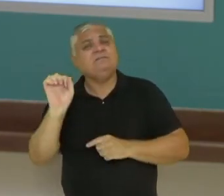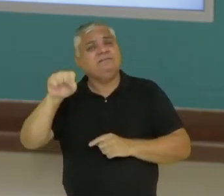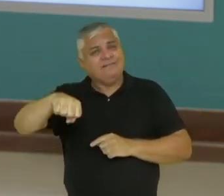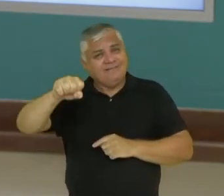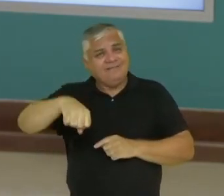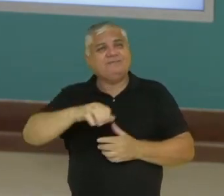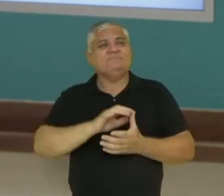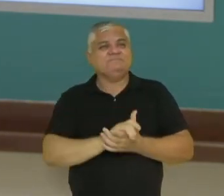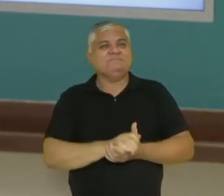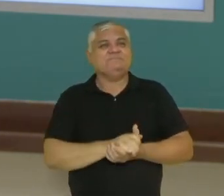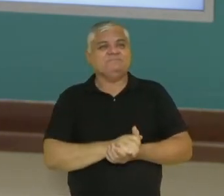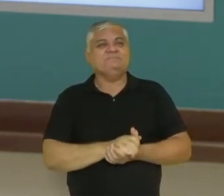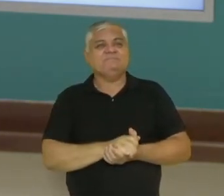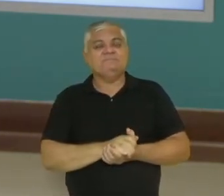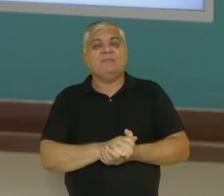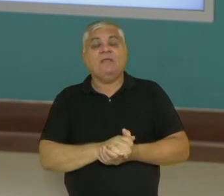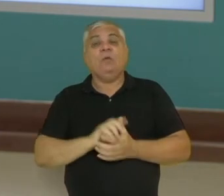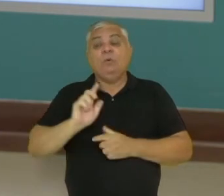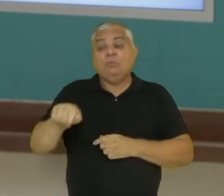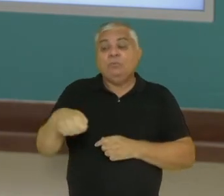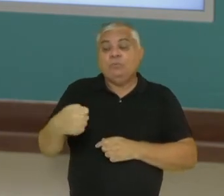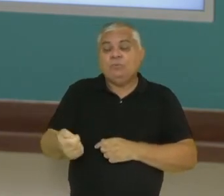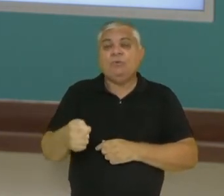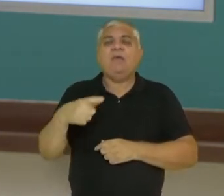né? São organismos